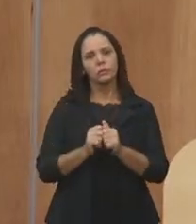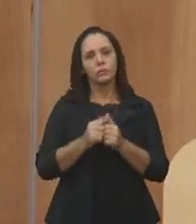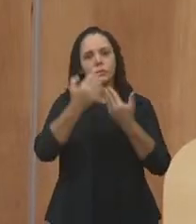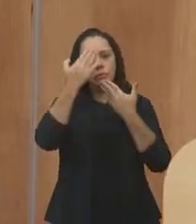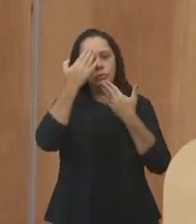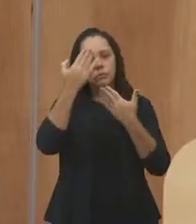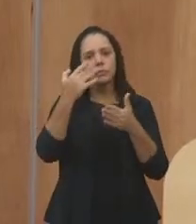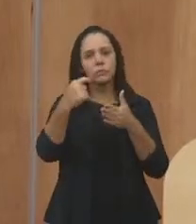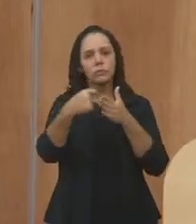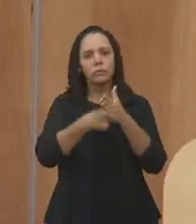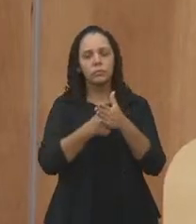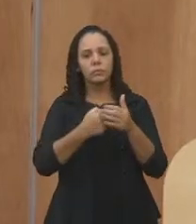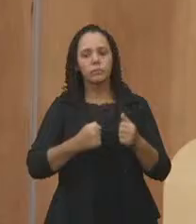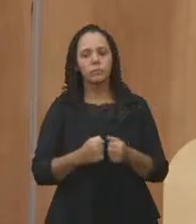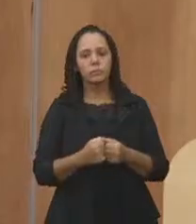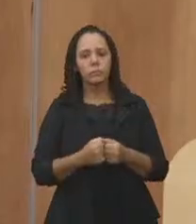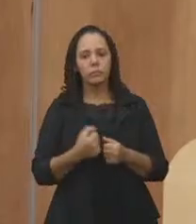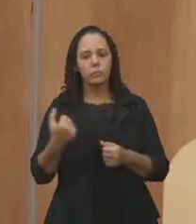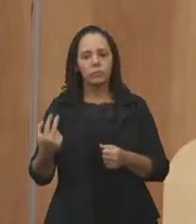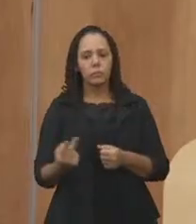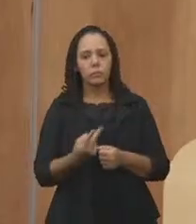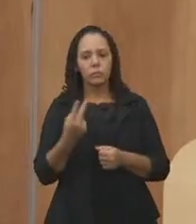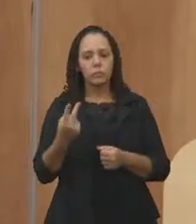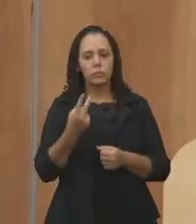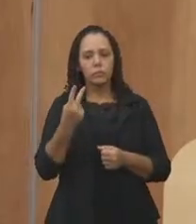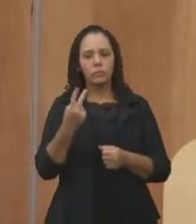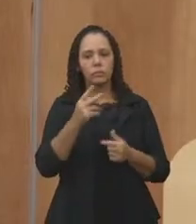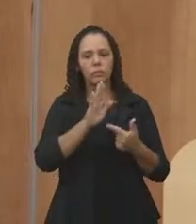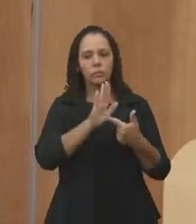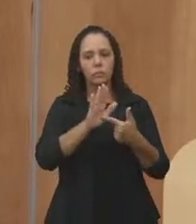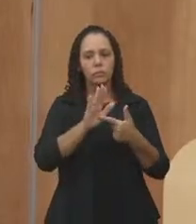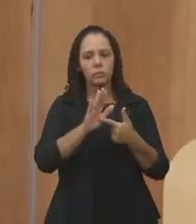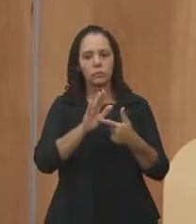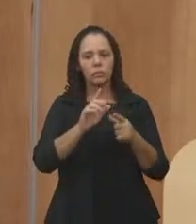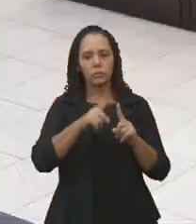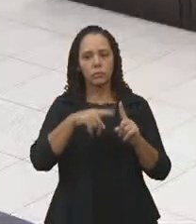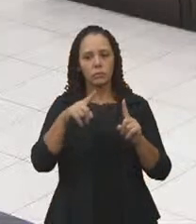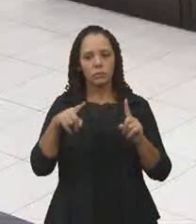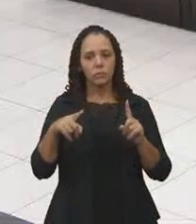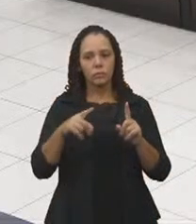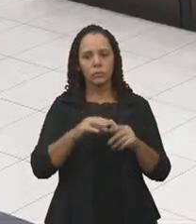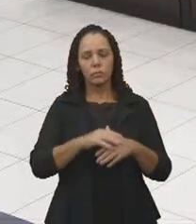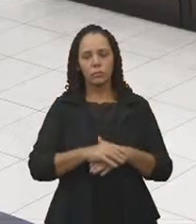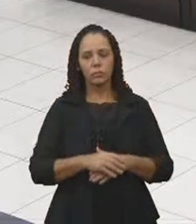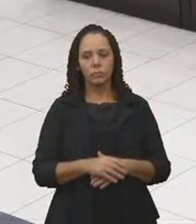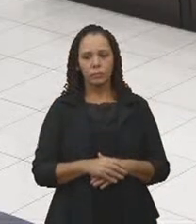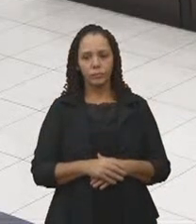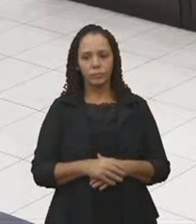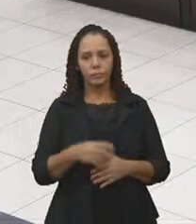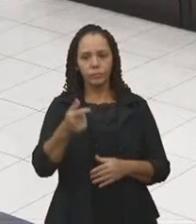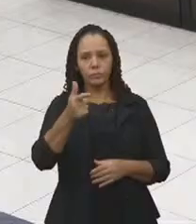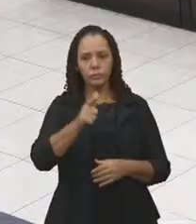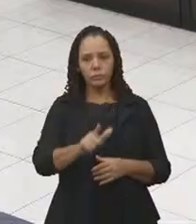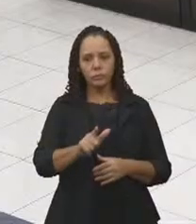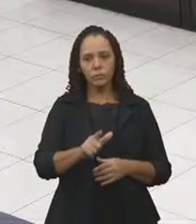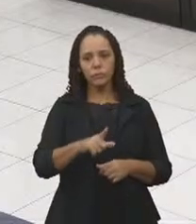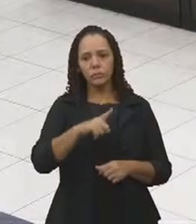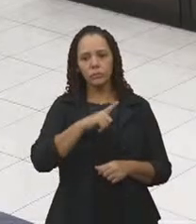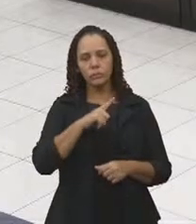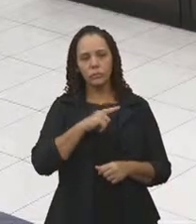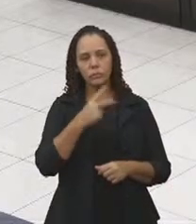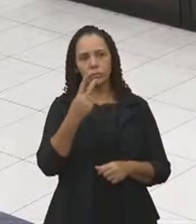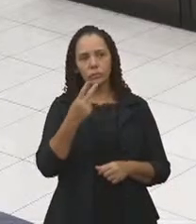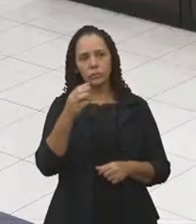a pergunta e acho que é de grande valia a gente esclarecer esses dados. Obrigado. Próxima pergunta, o senhor tem até 2